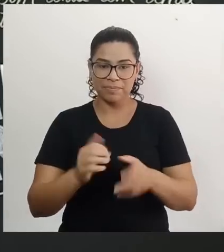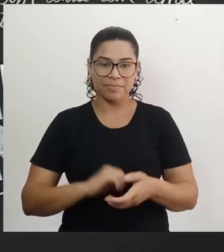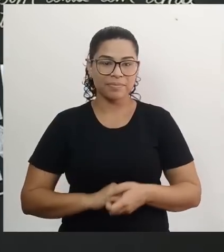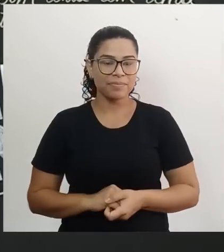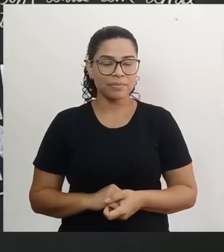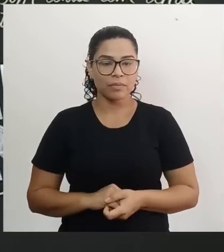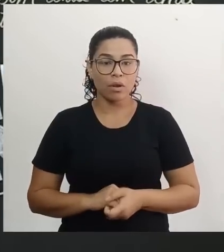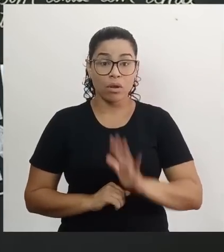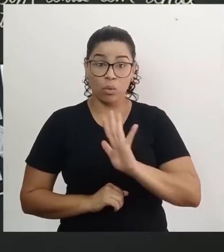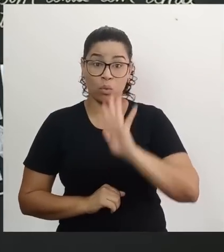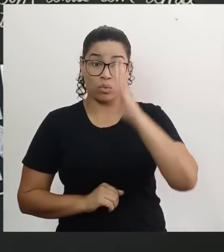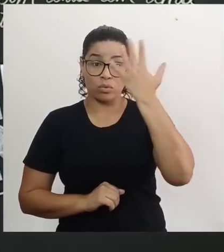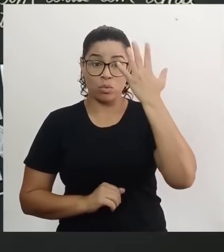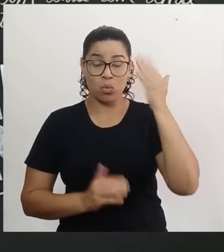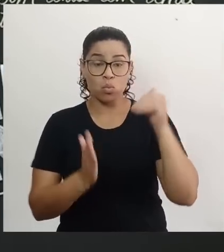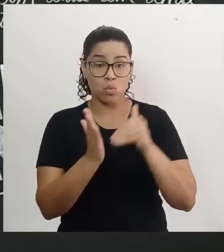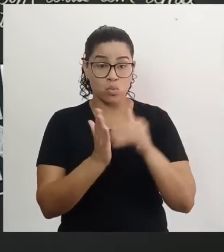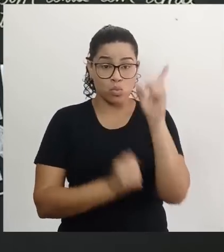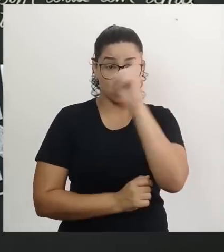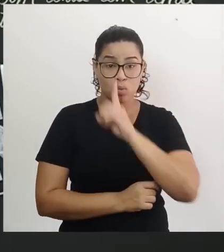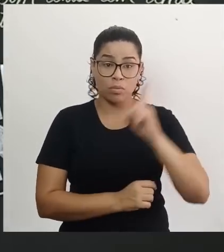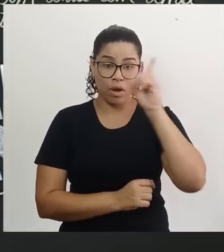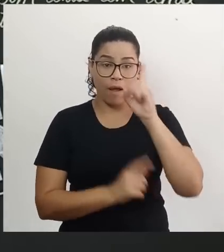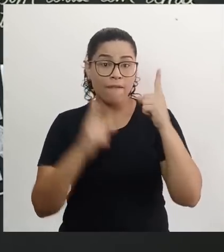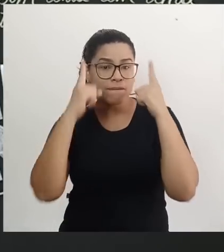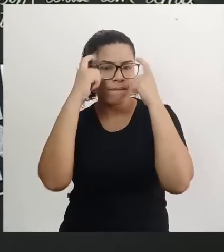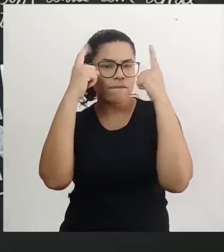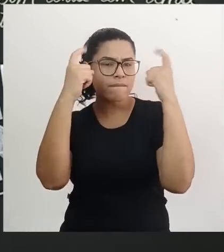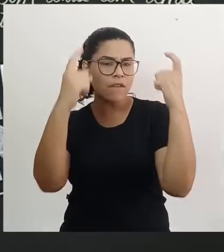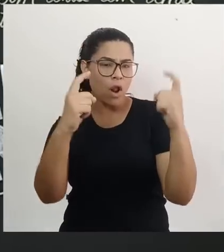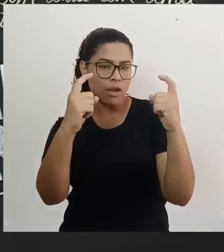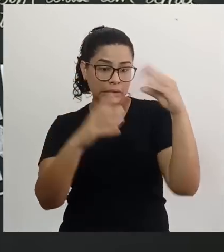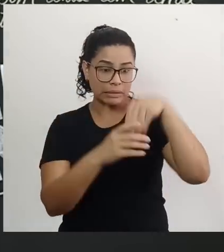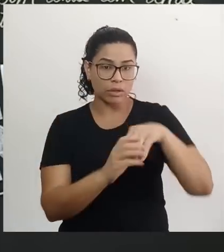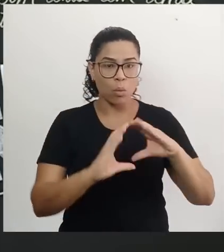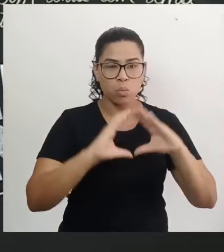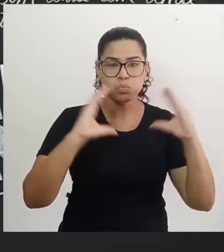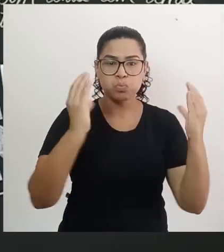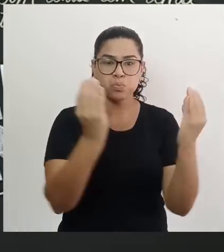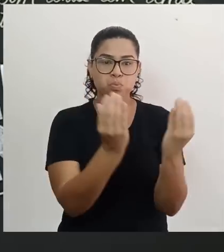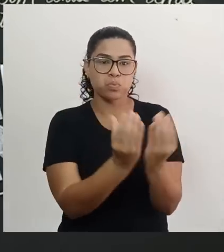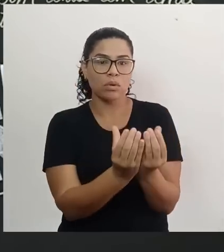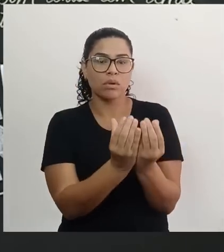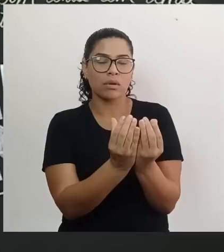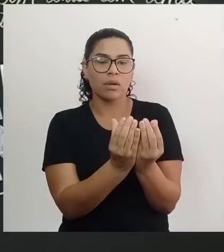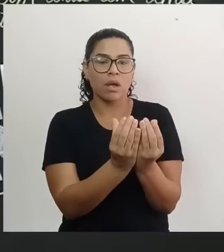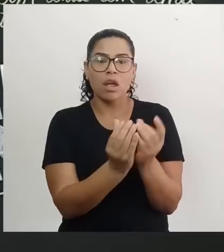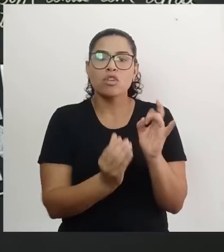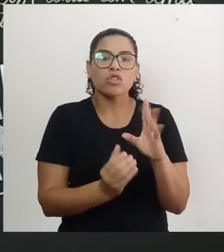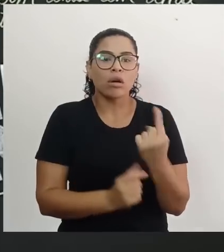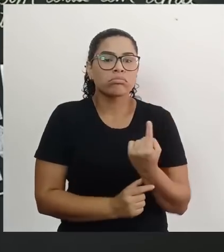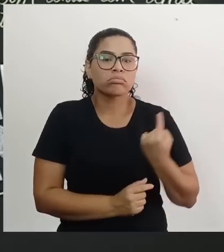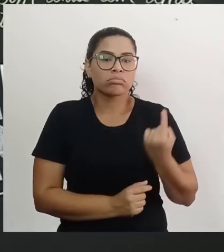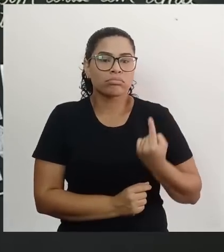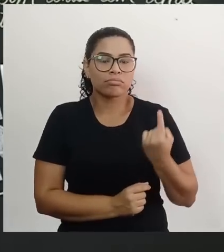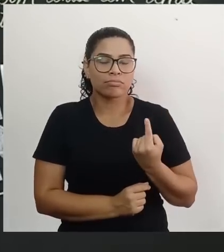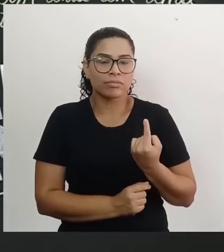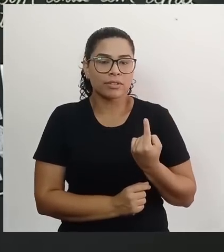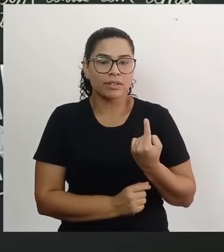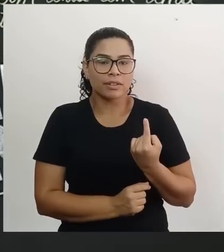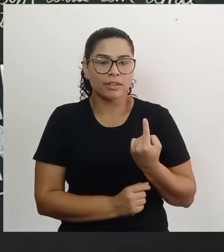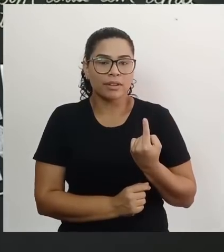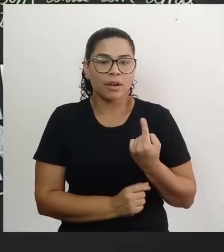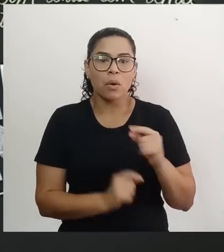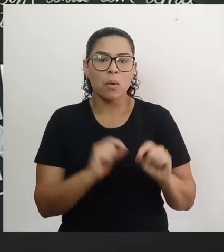domingo mostraram que a violência dentro dos estádios não é um sintoma isolado da crise de segurança pública que impacta